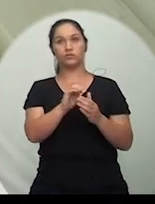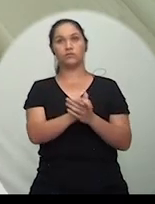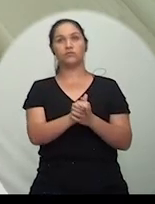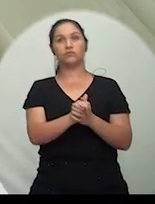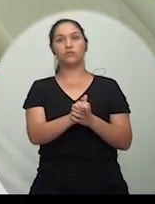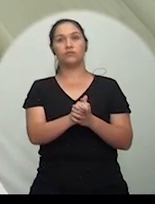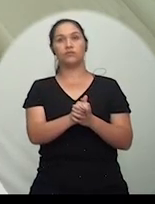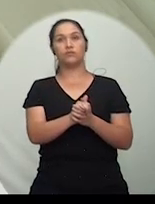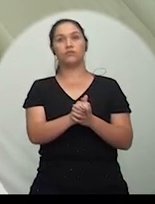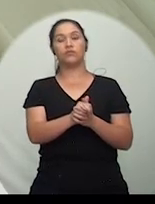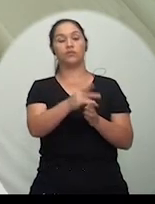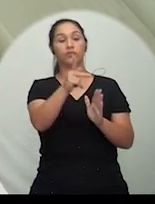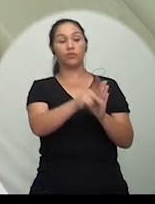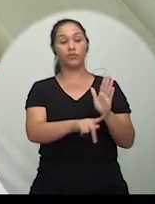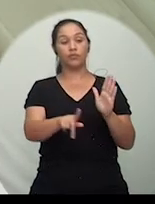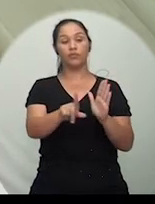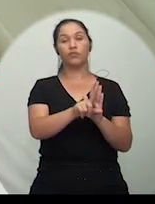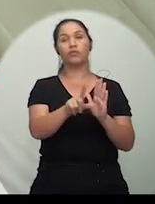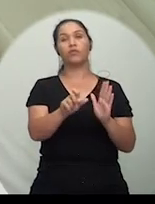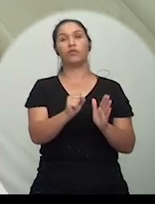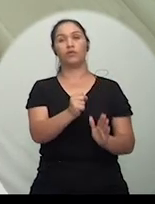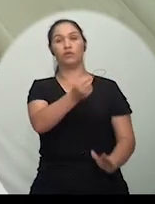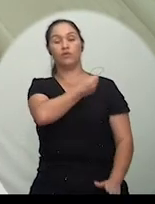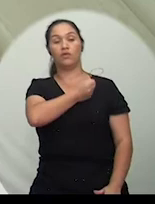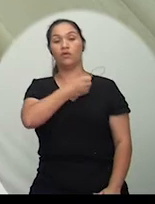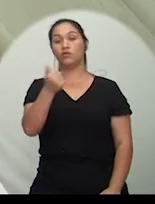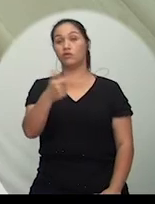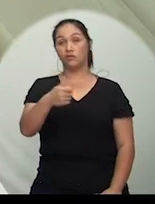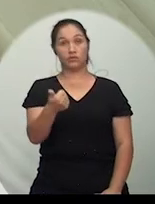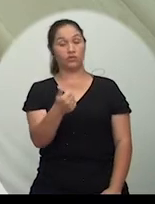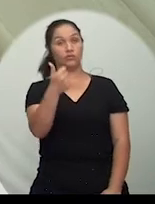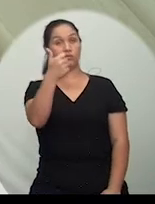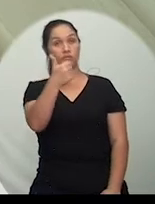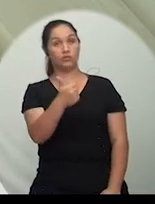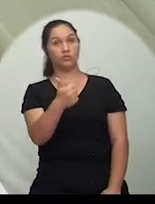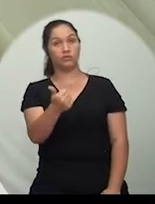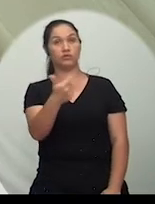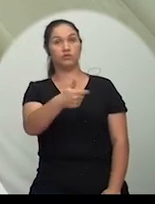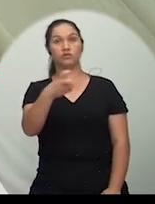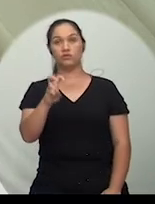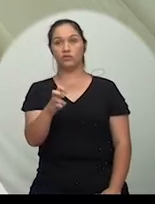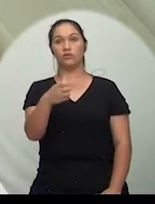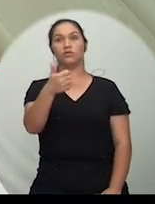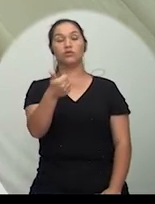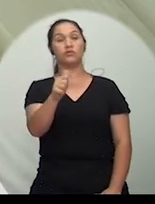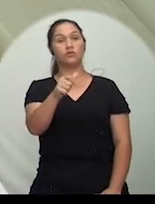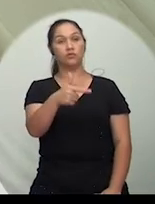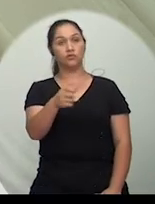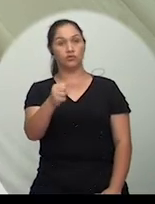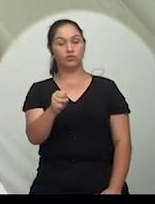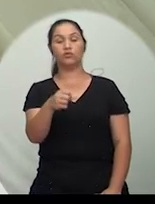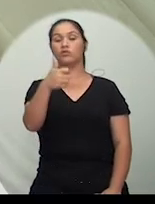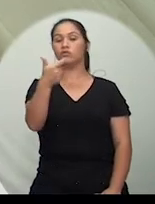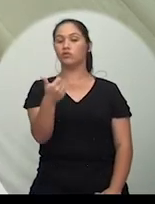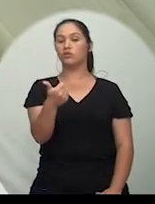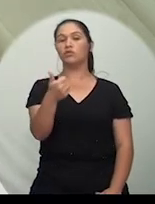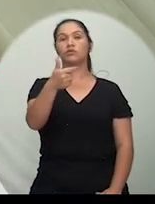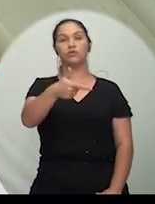PS 91, 125, 126, 128, 129,